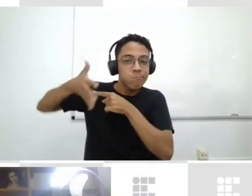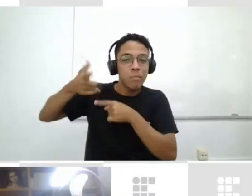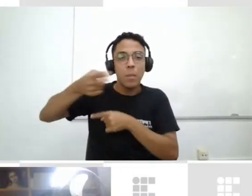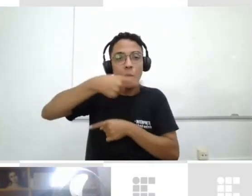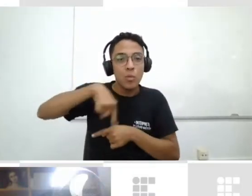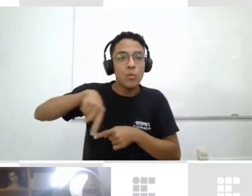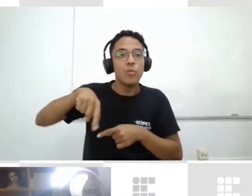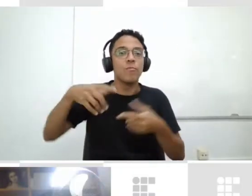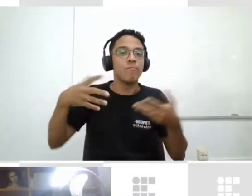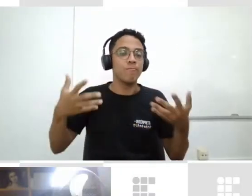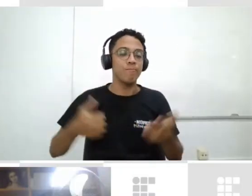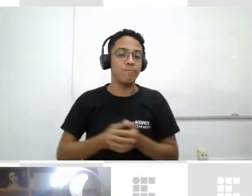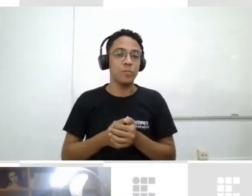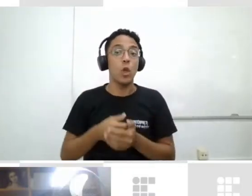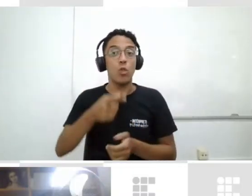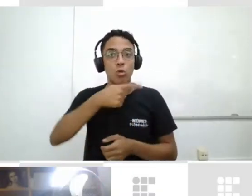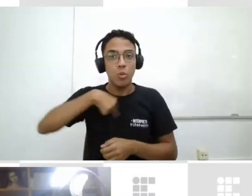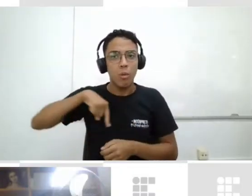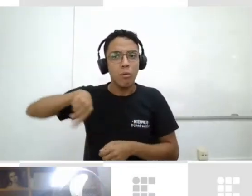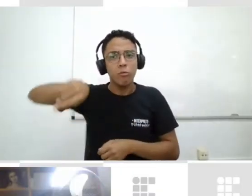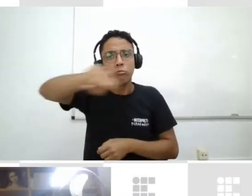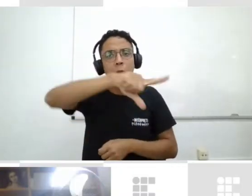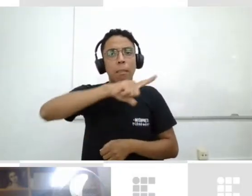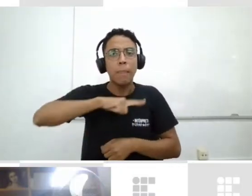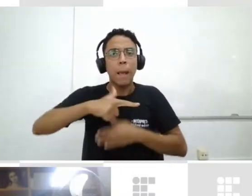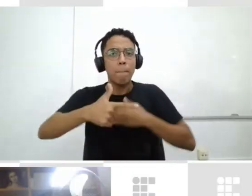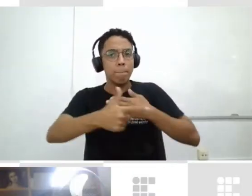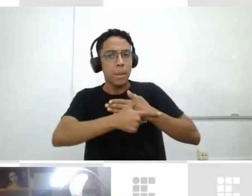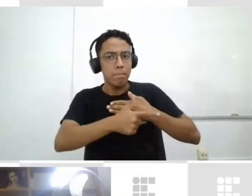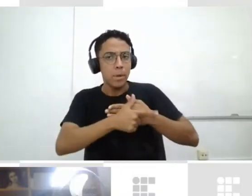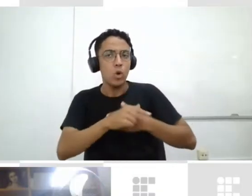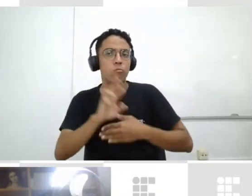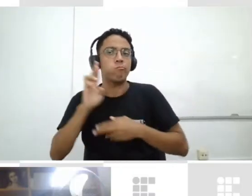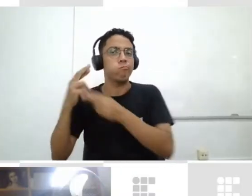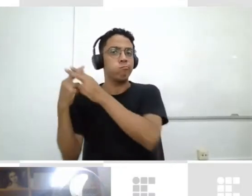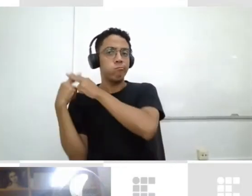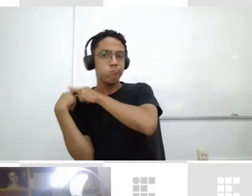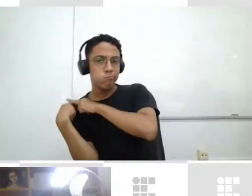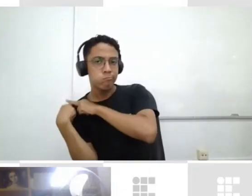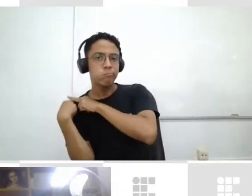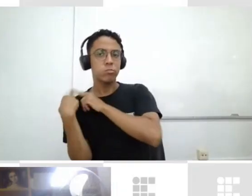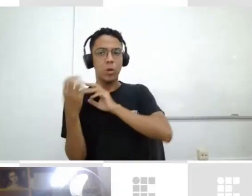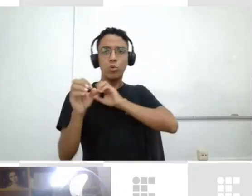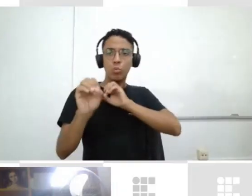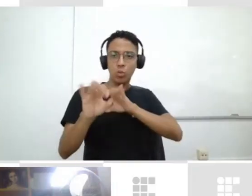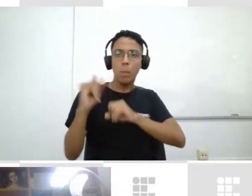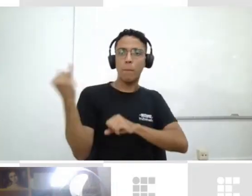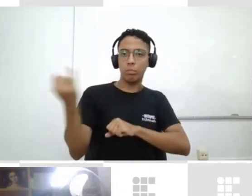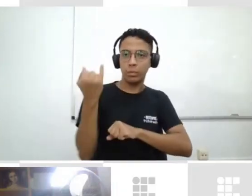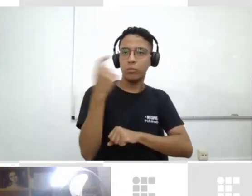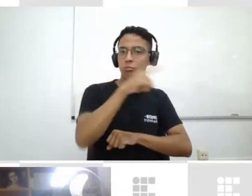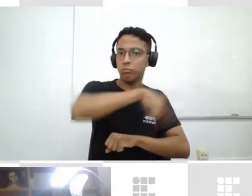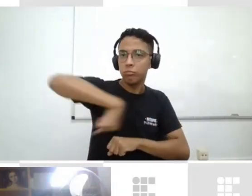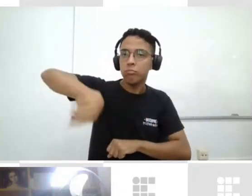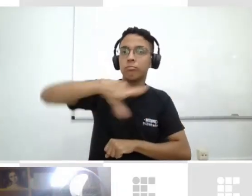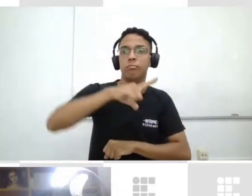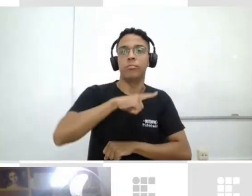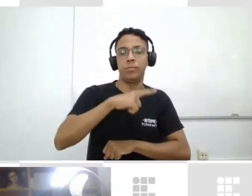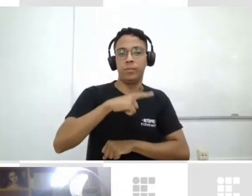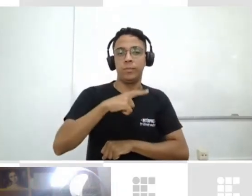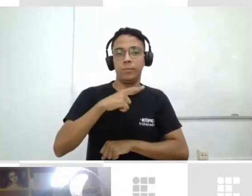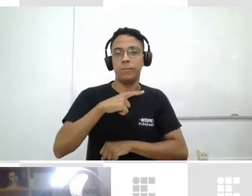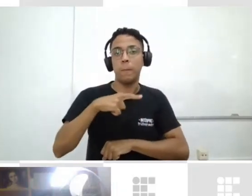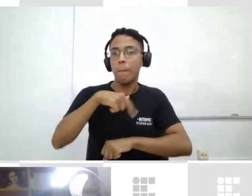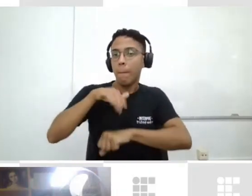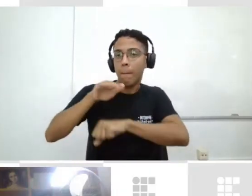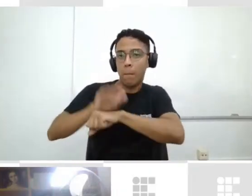chamar, né? Nós temos um papel aqui, a educação tem um compromisso, tem um papel, né? Não está na nossa mão mudar